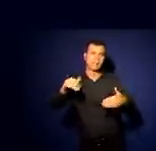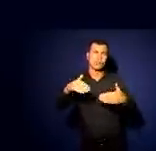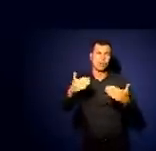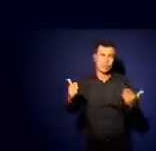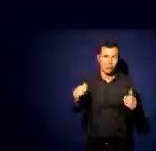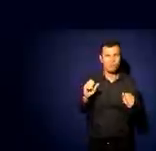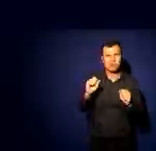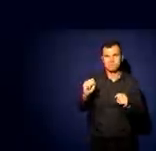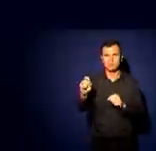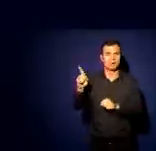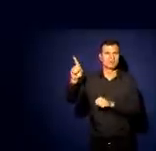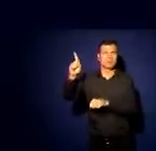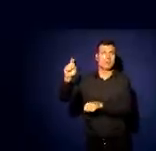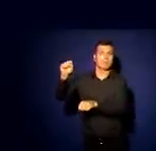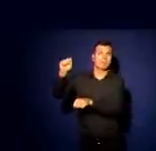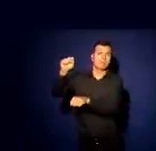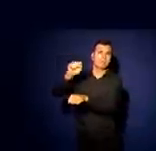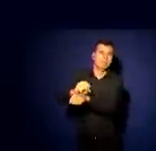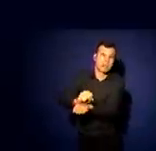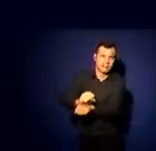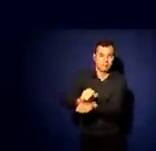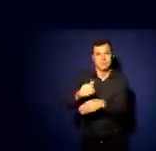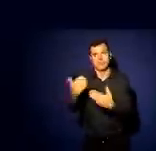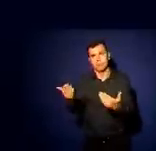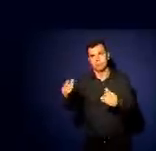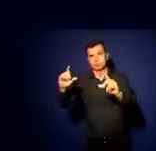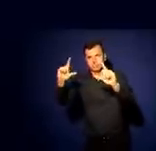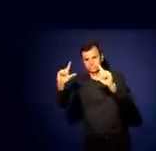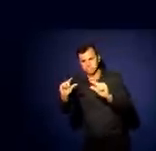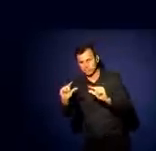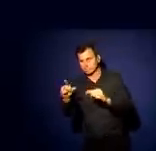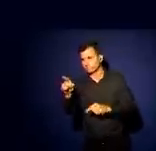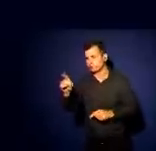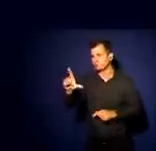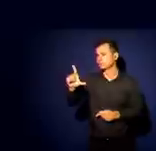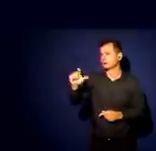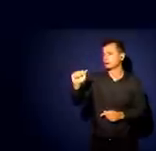ruptura alguma razão para esse fluxo diminuir talvez